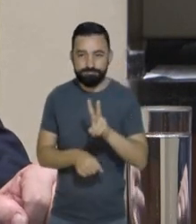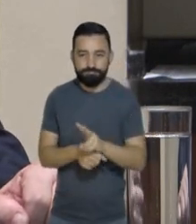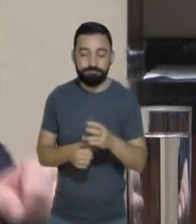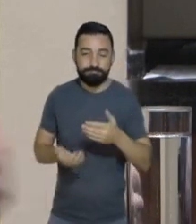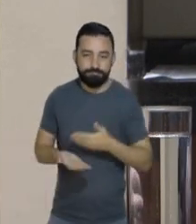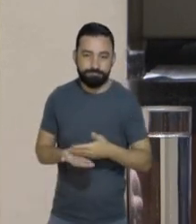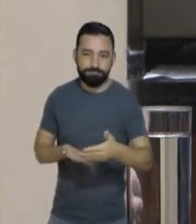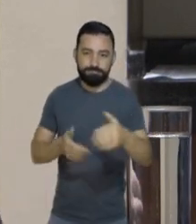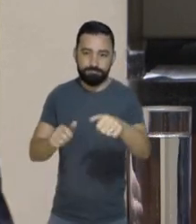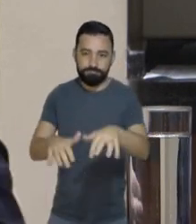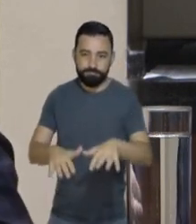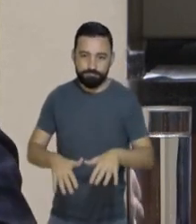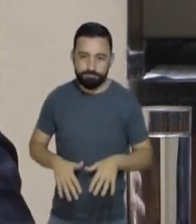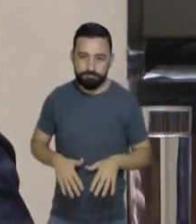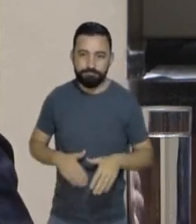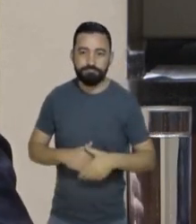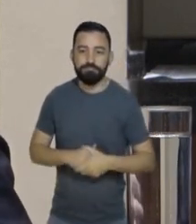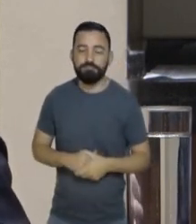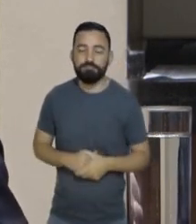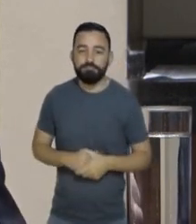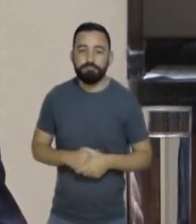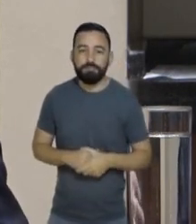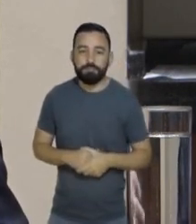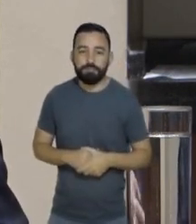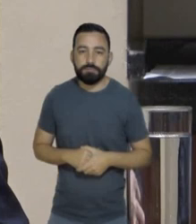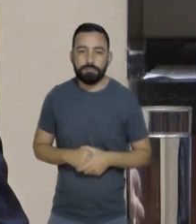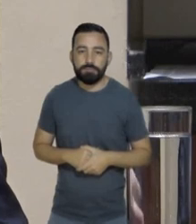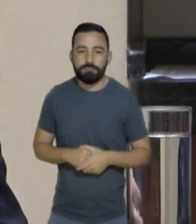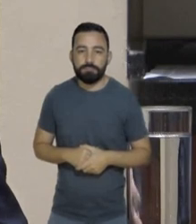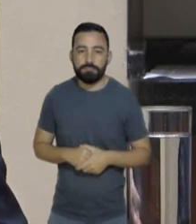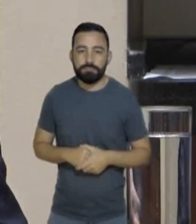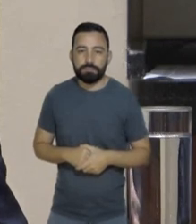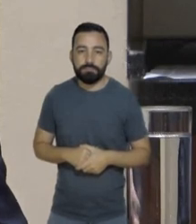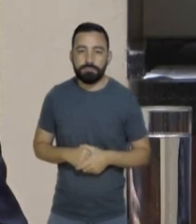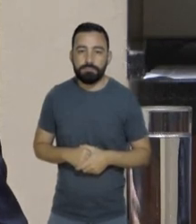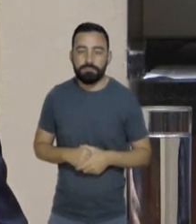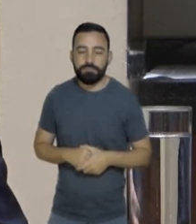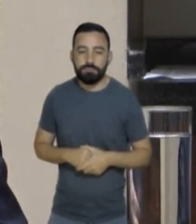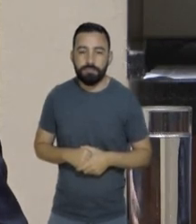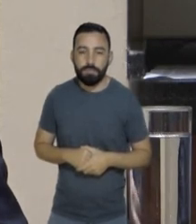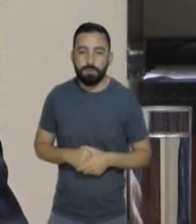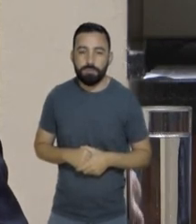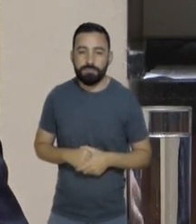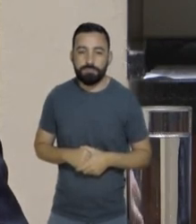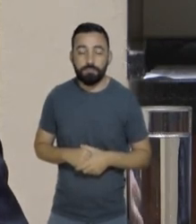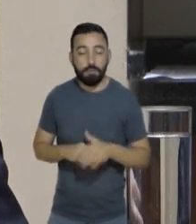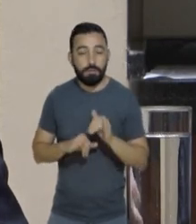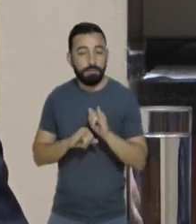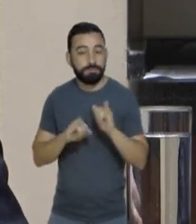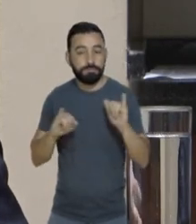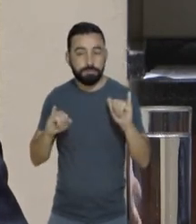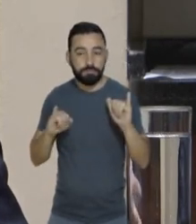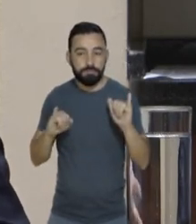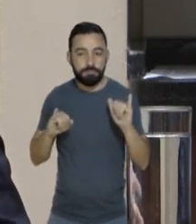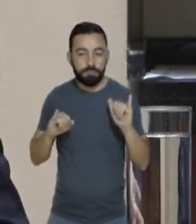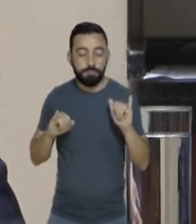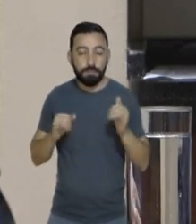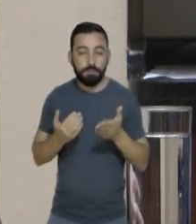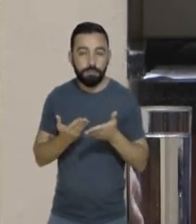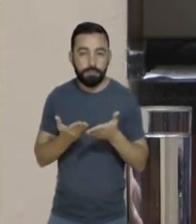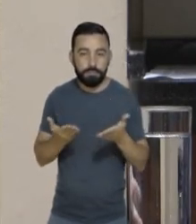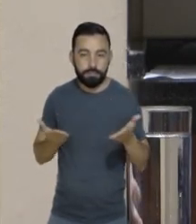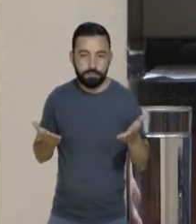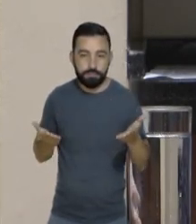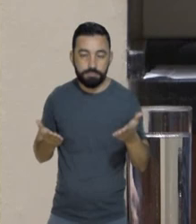declaro aberta a presente sessão e comunico da mesma forma